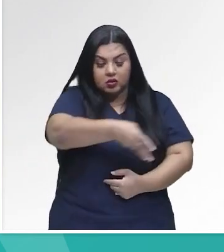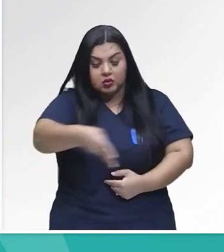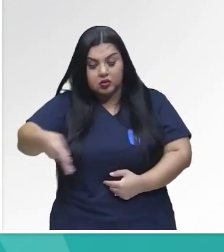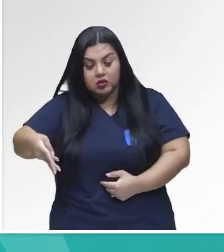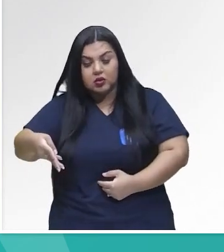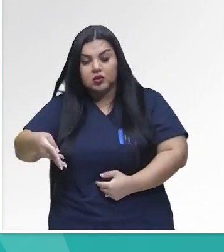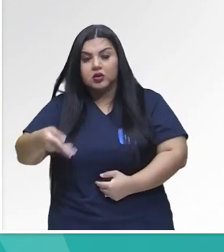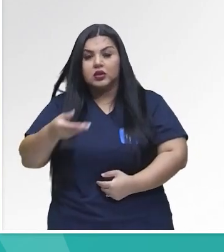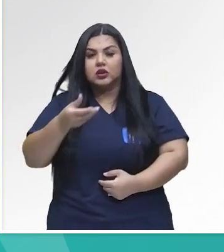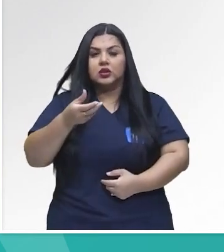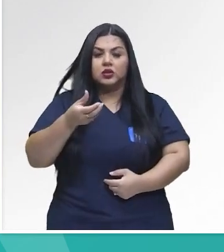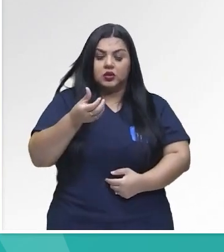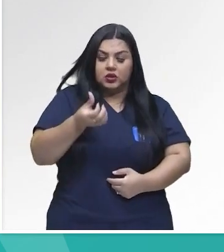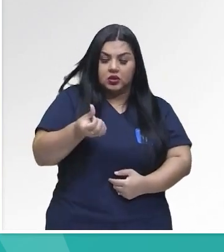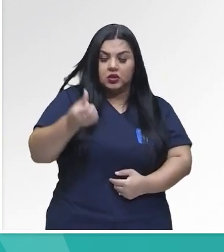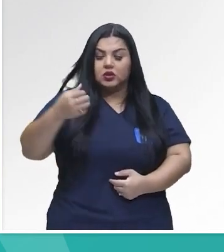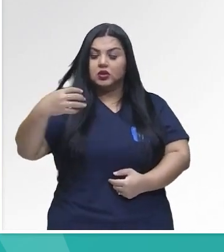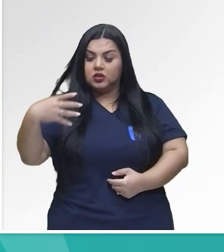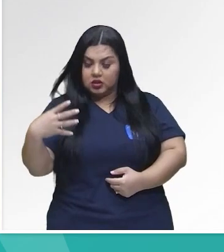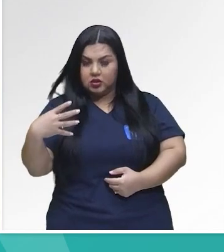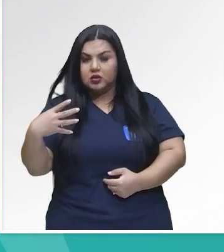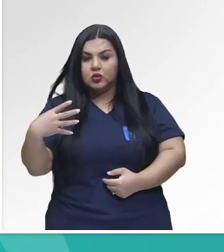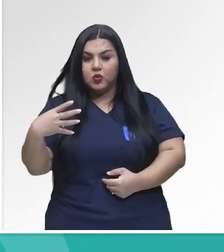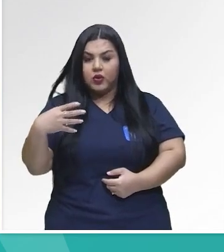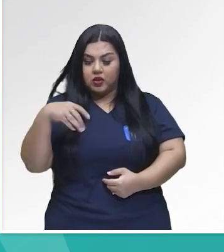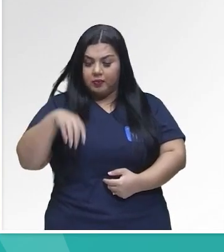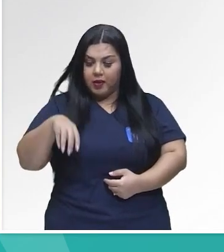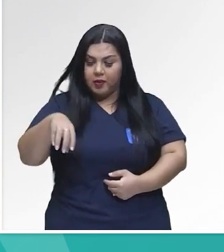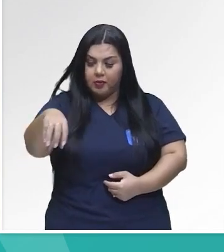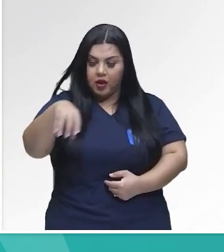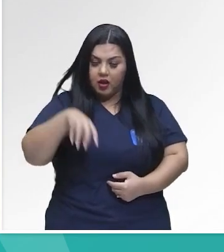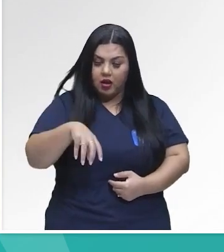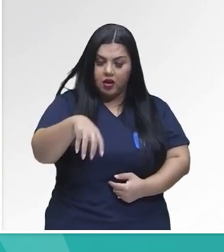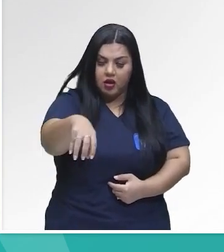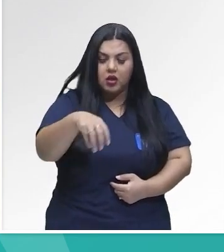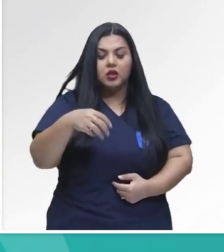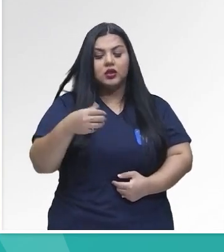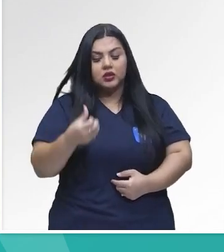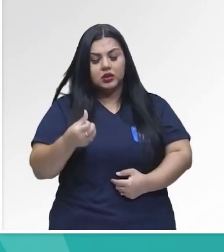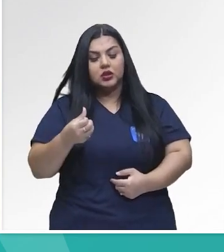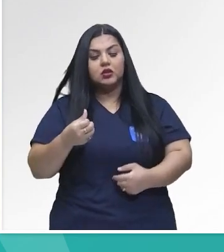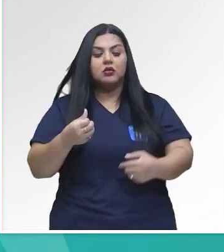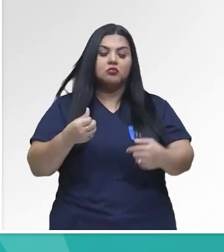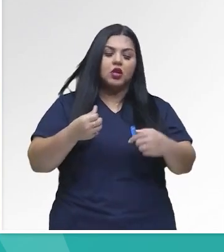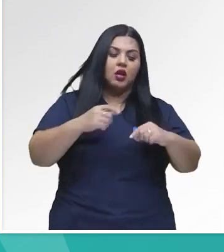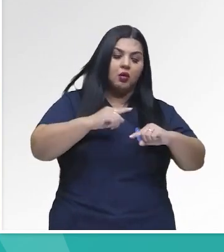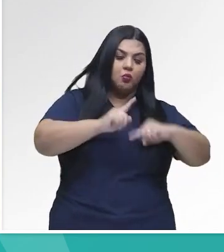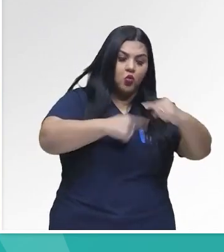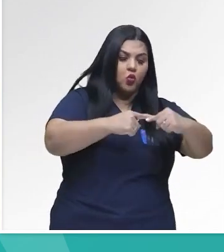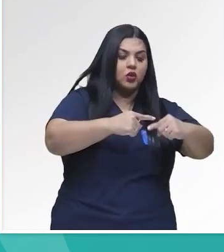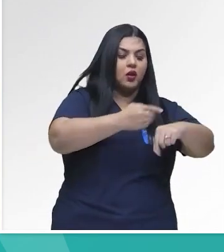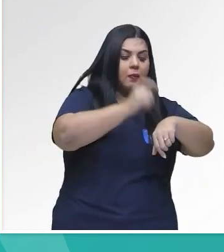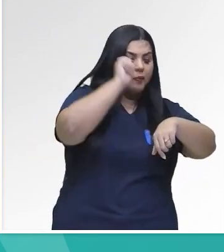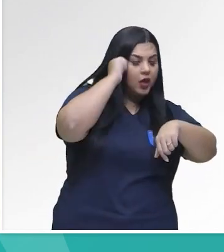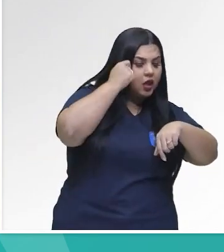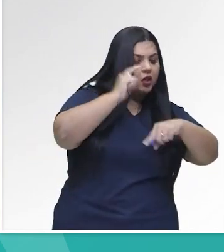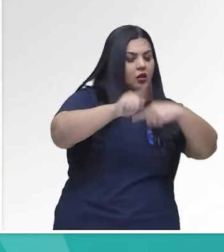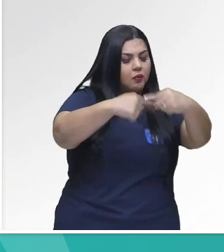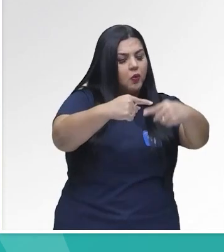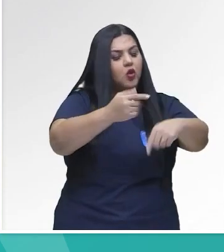com 64 casas alternadas, brancas e pretas, essas 64